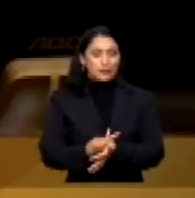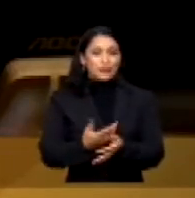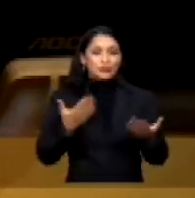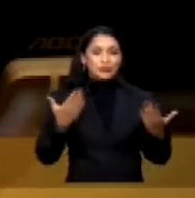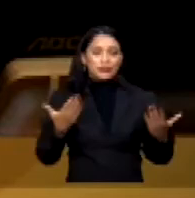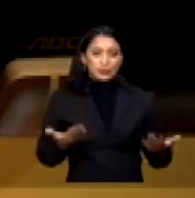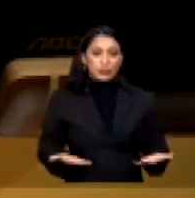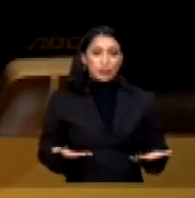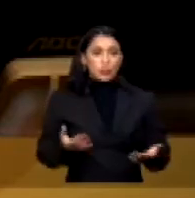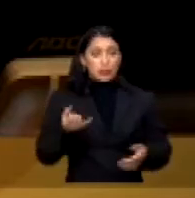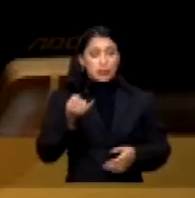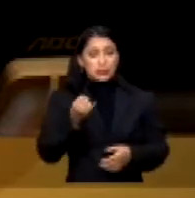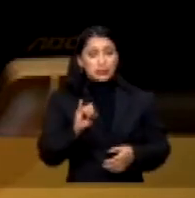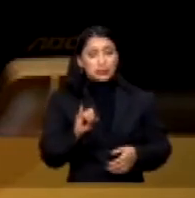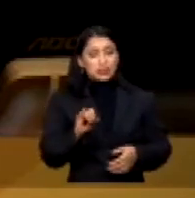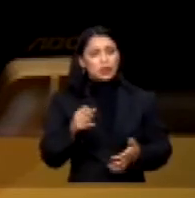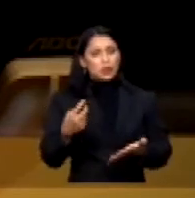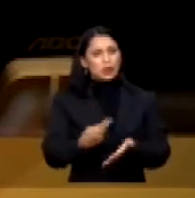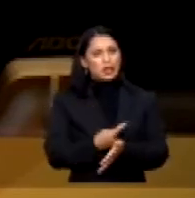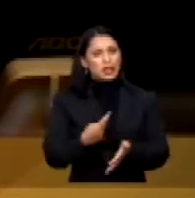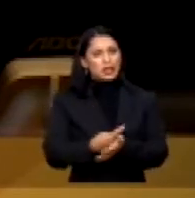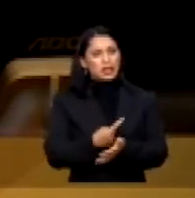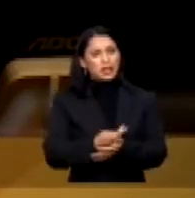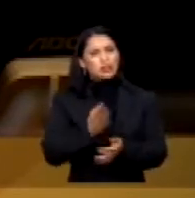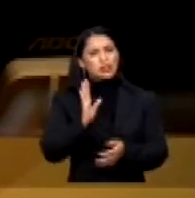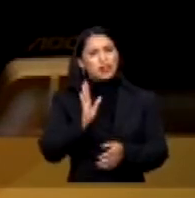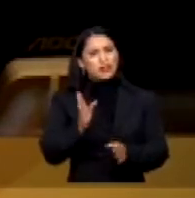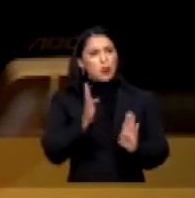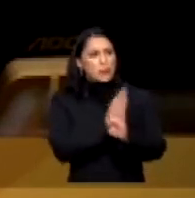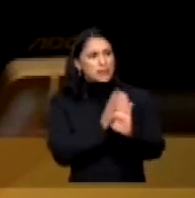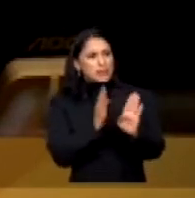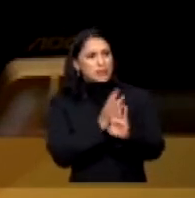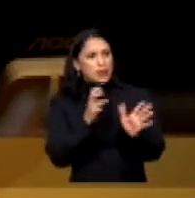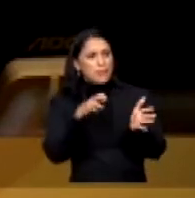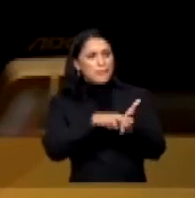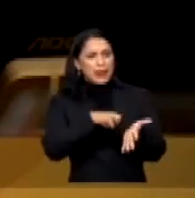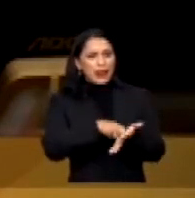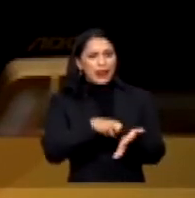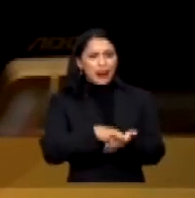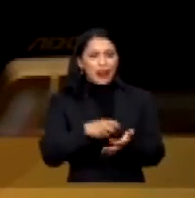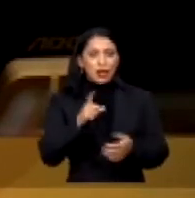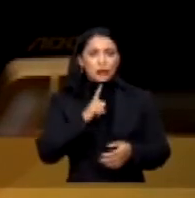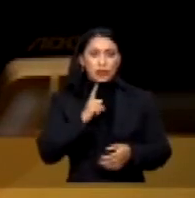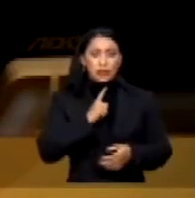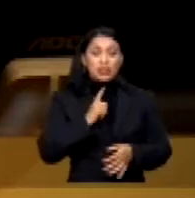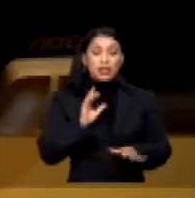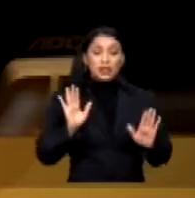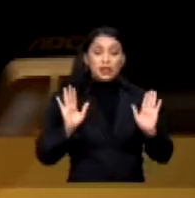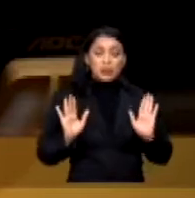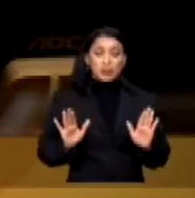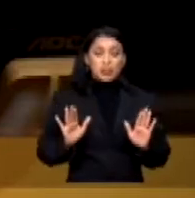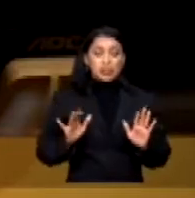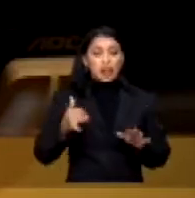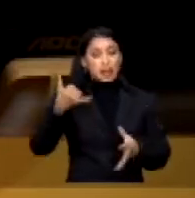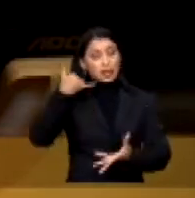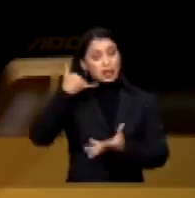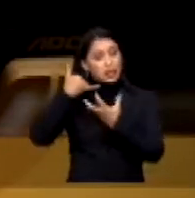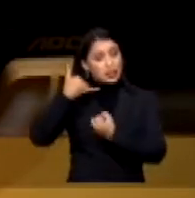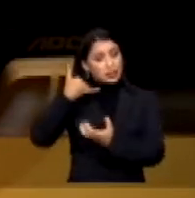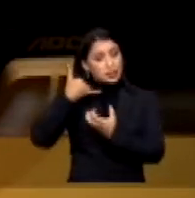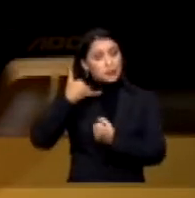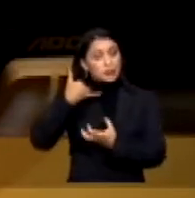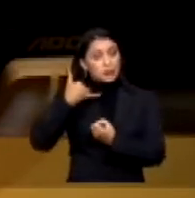tivesse, descontaria os erros que já vi em persecuções penais, infirmados graças a